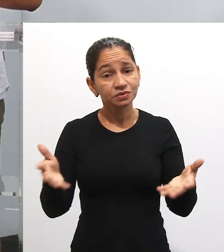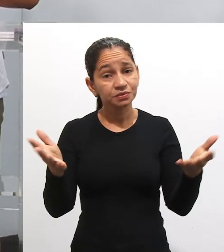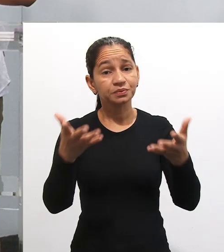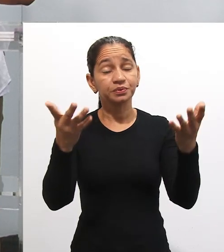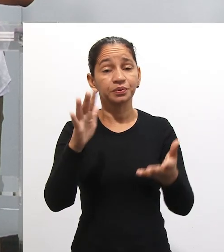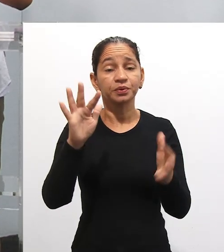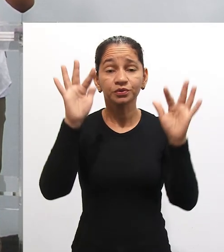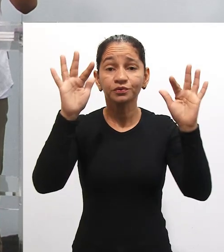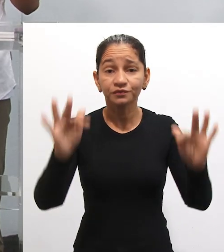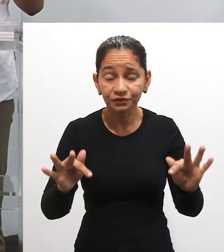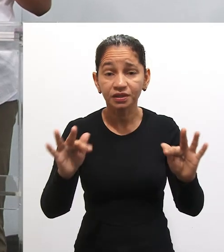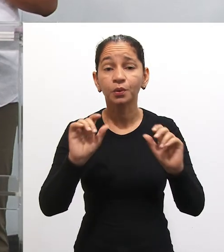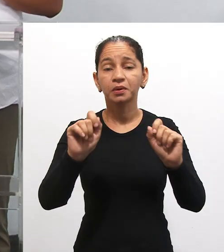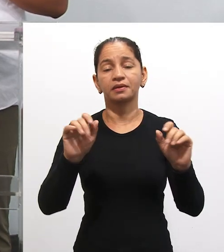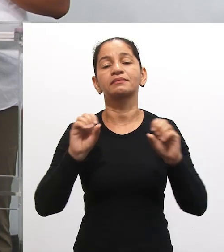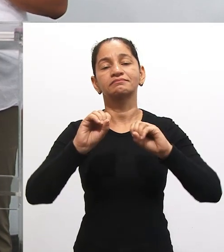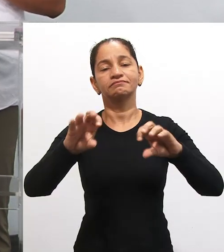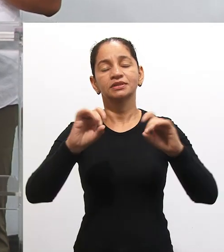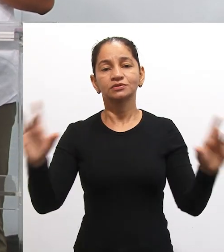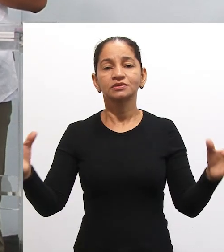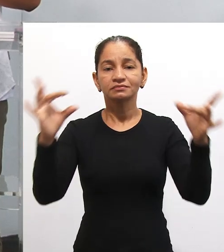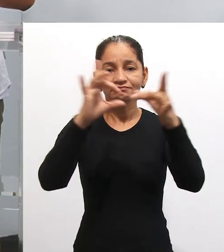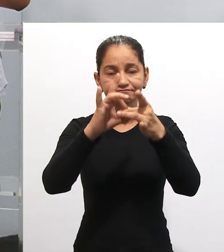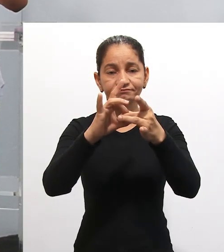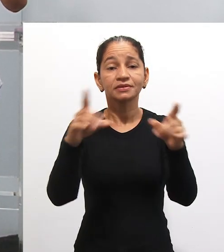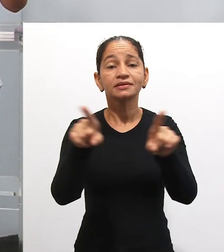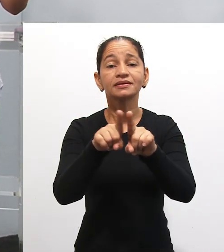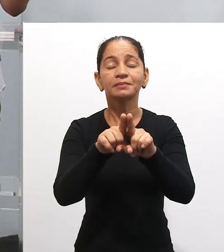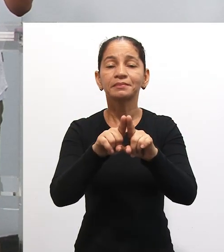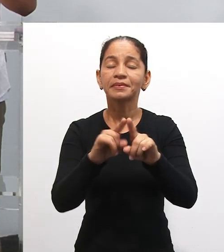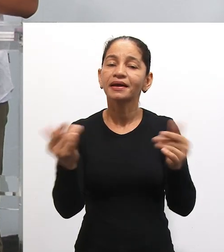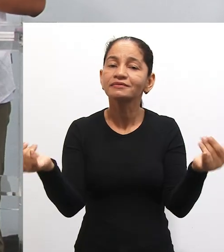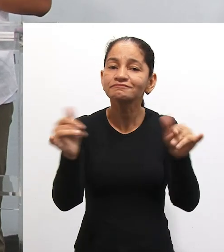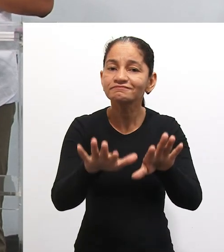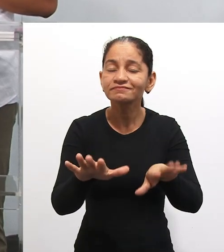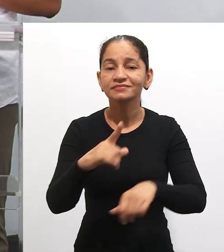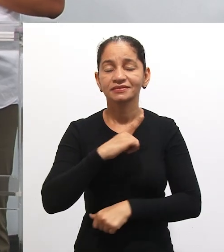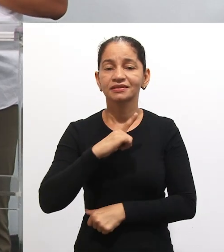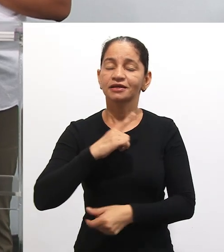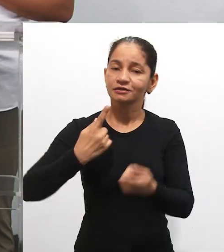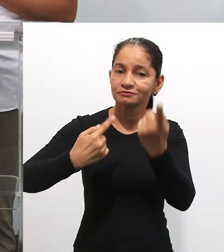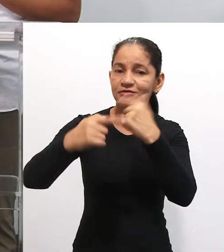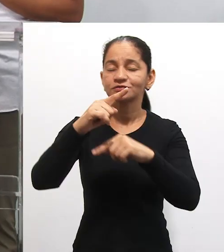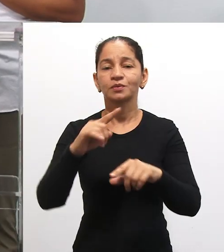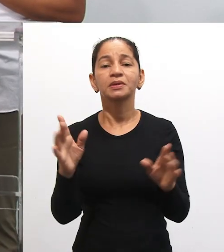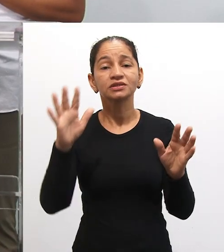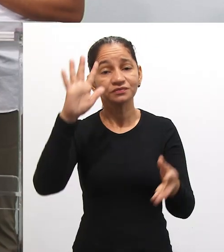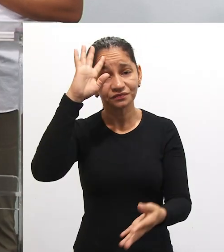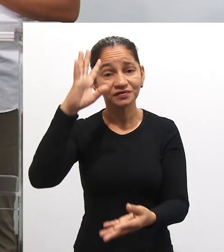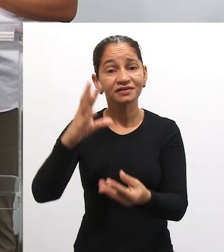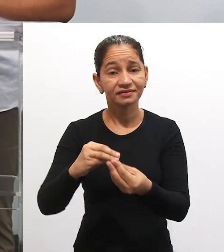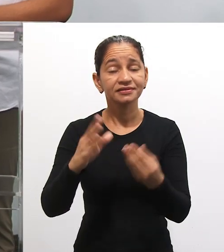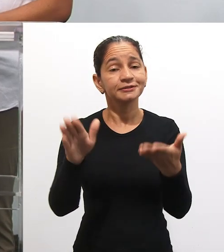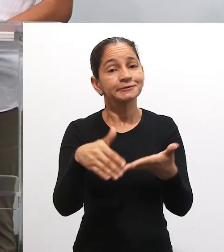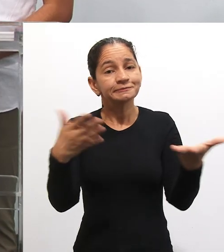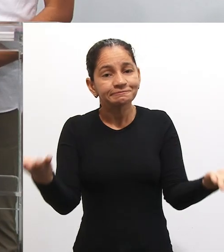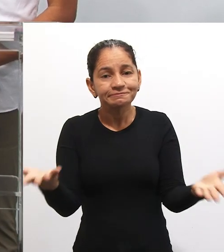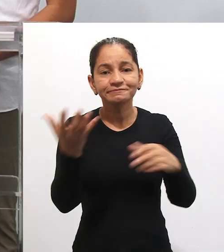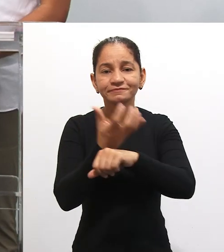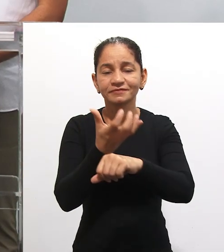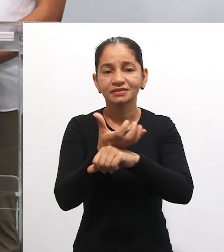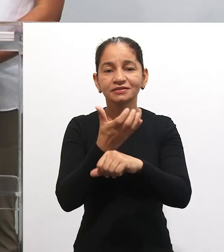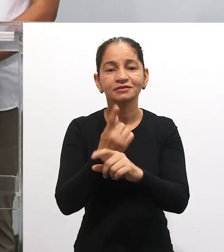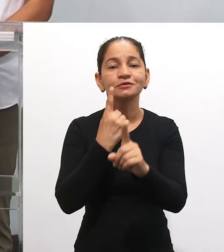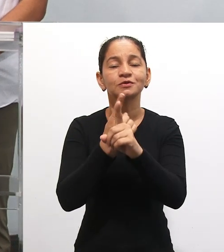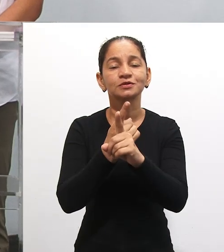eficaz, tá? Promovendo, por fim, uma educação democrática, inclusiva e transformadora. A gente finaliza a